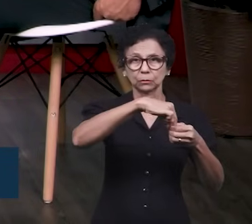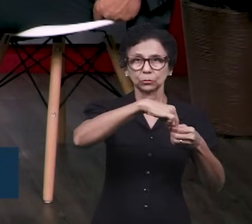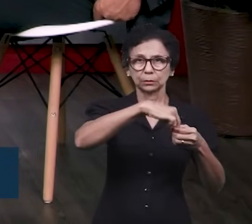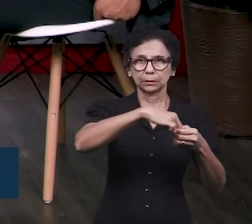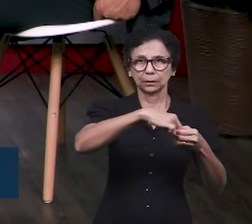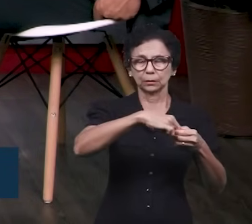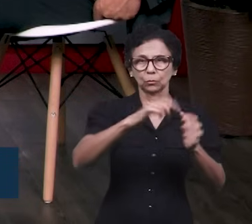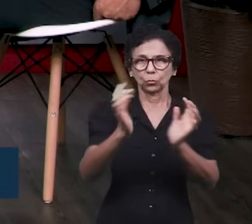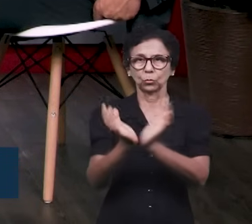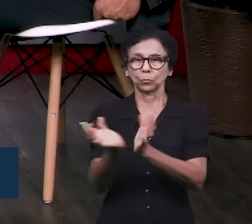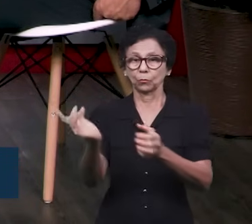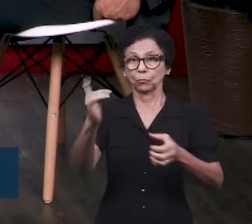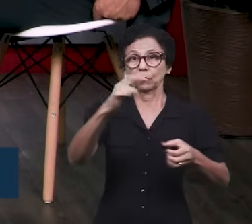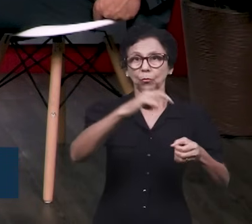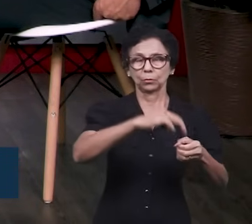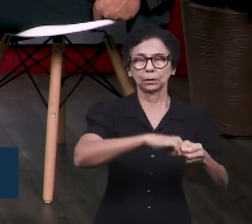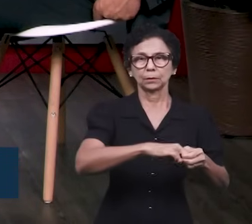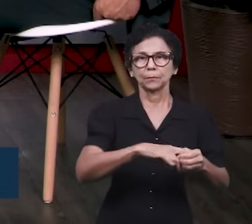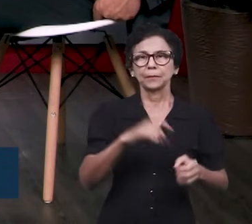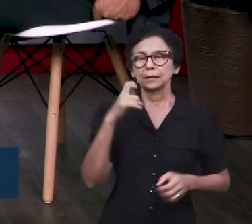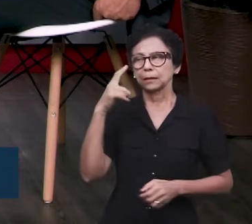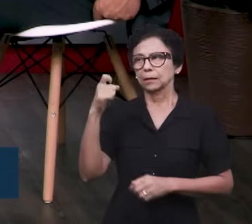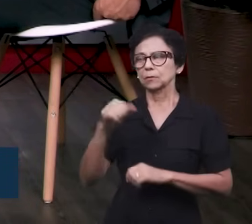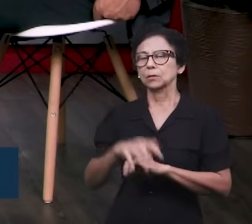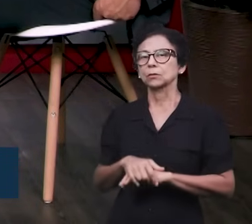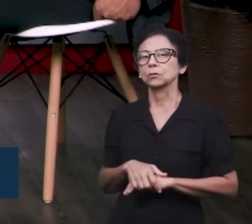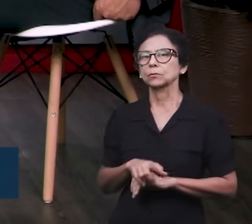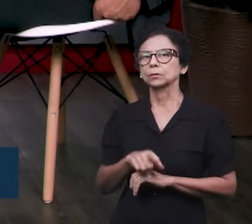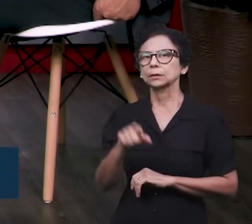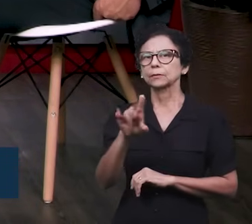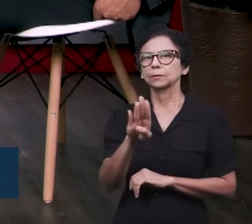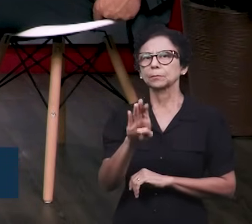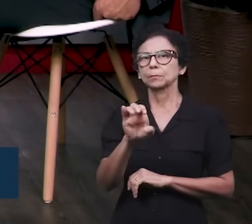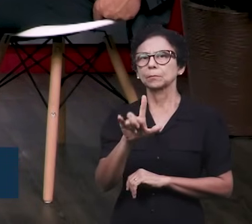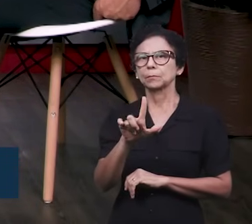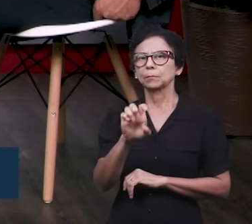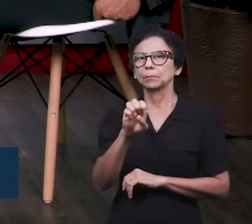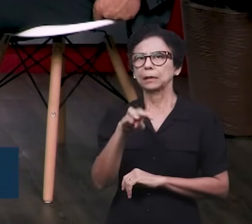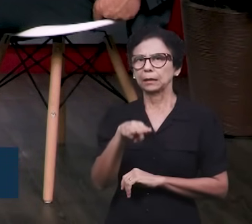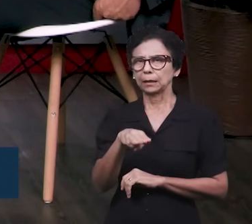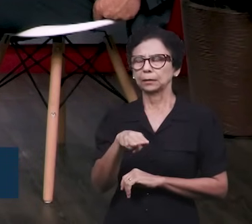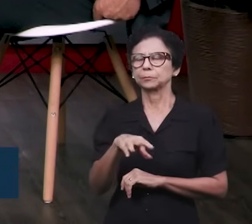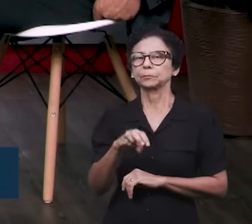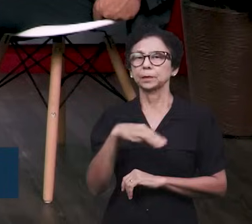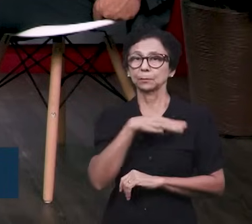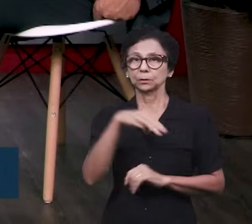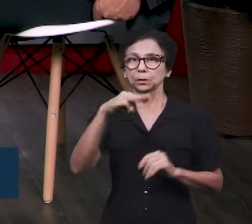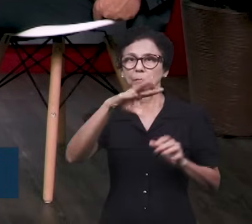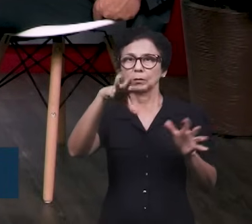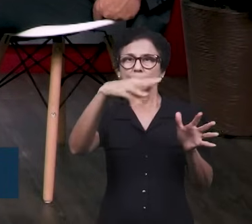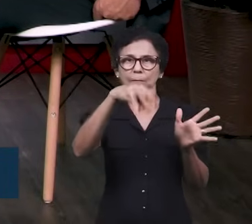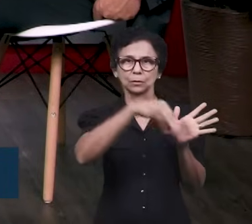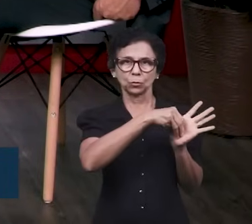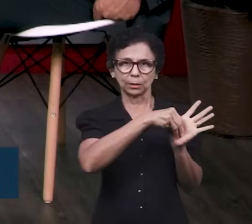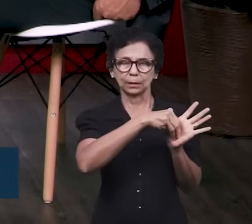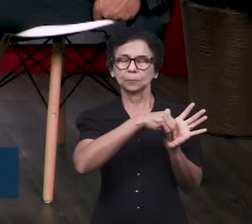é interessante que você vai para Belém, e aí falando sobre Missão Amazônia, vai para Belém, de